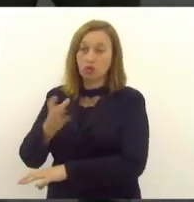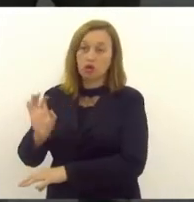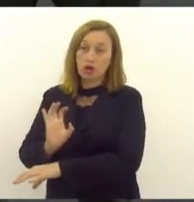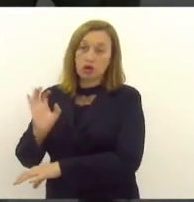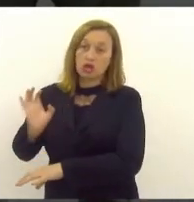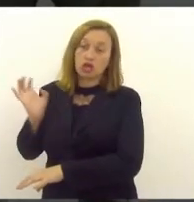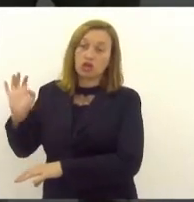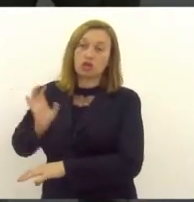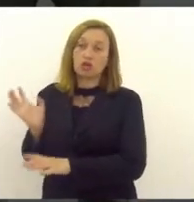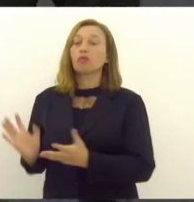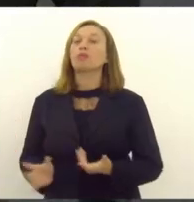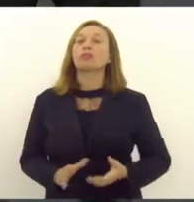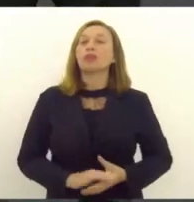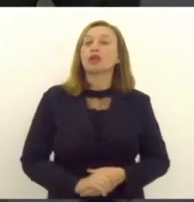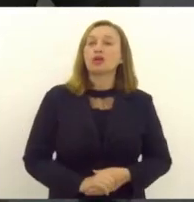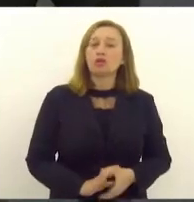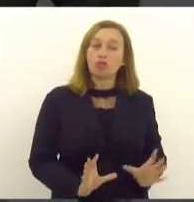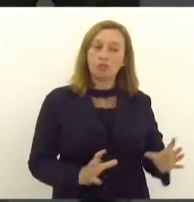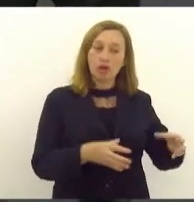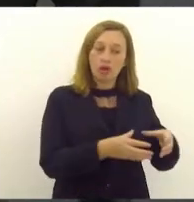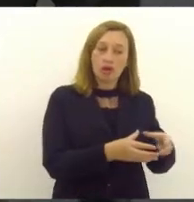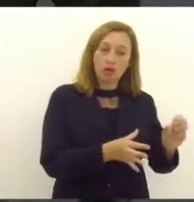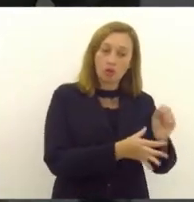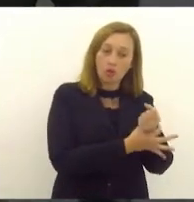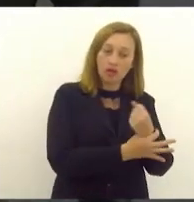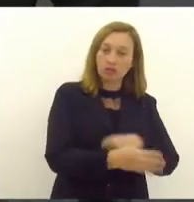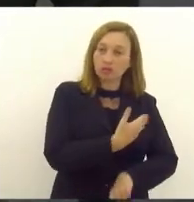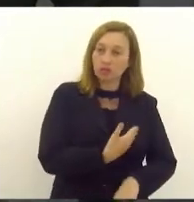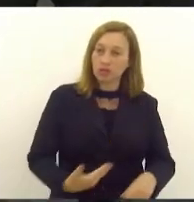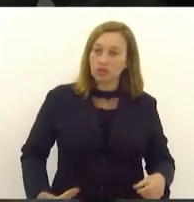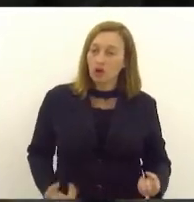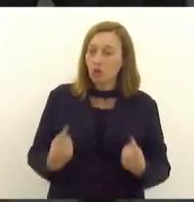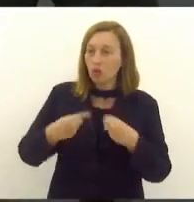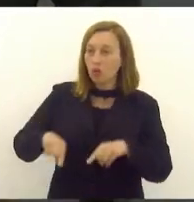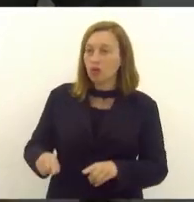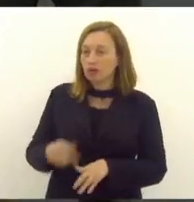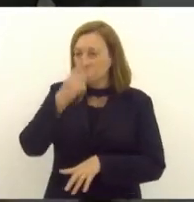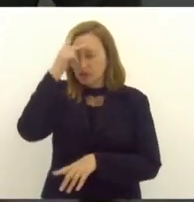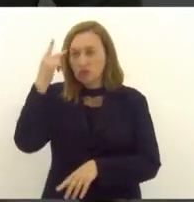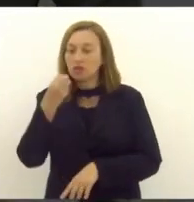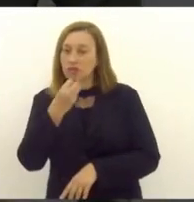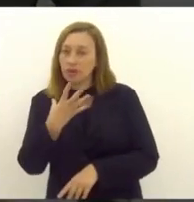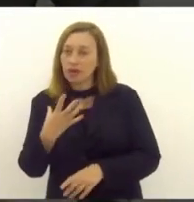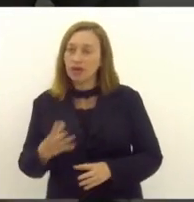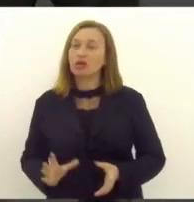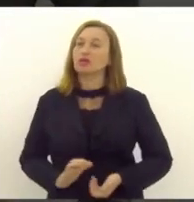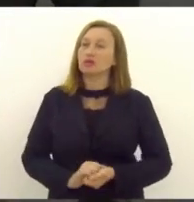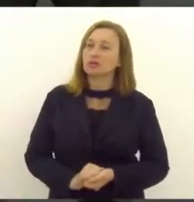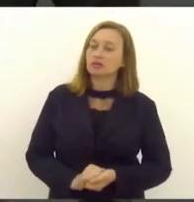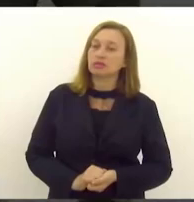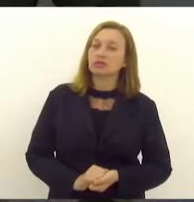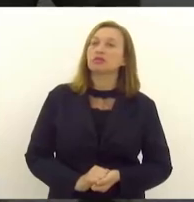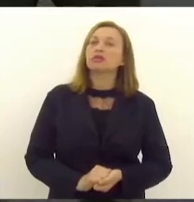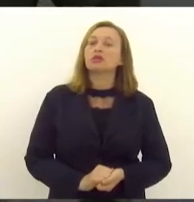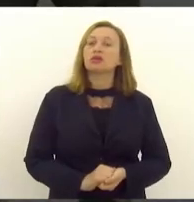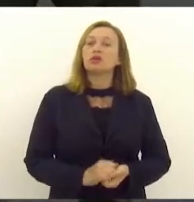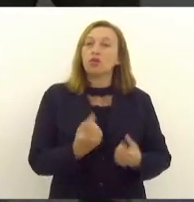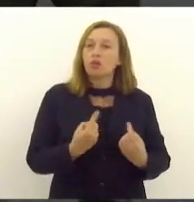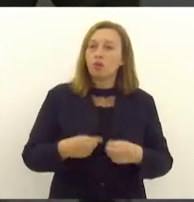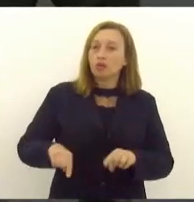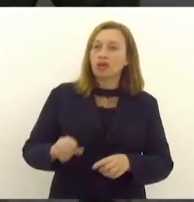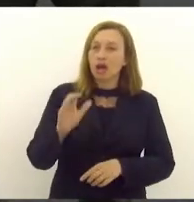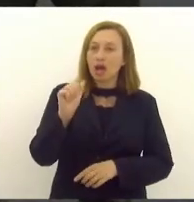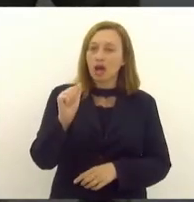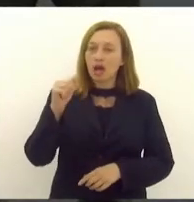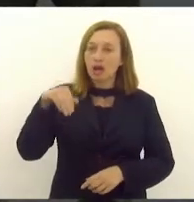municipal contra o cidadão de bem colocar a guarda municipal contra o ambulante eu digo isso